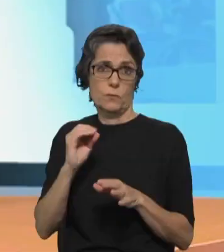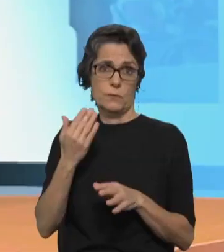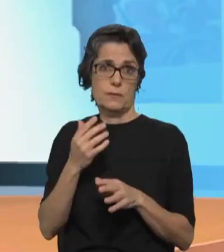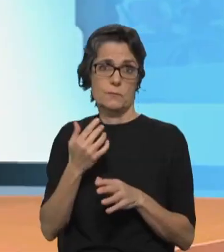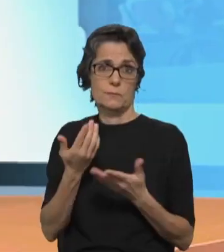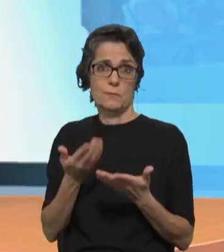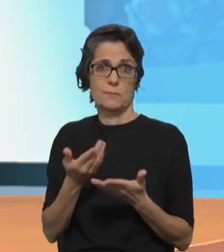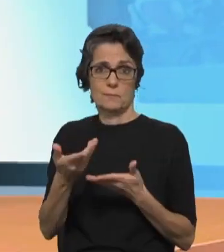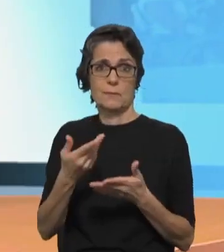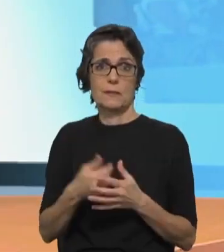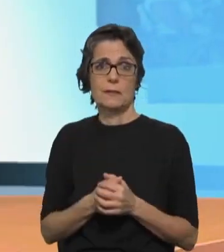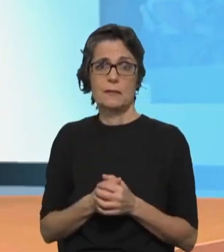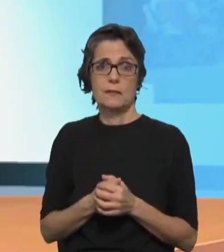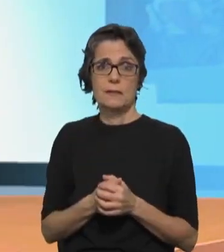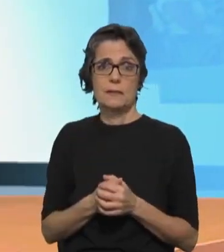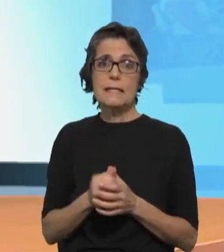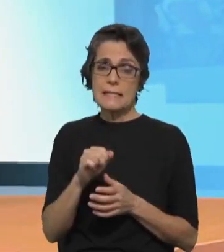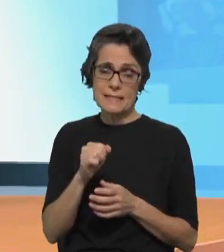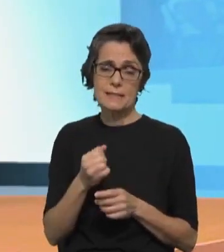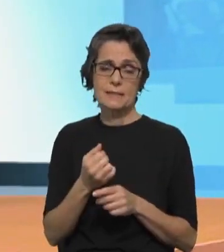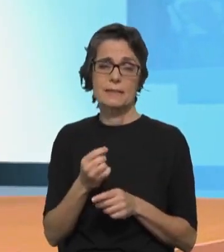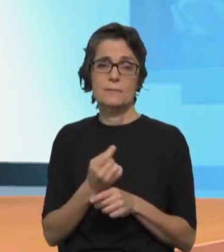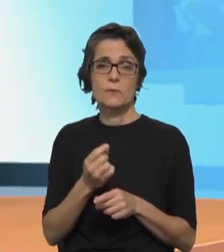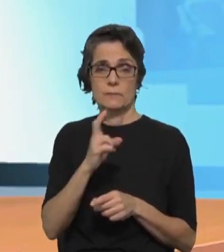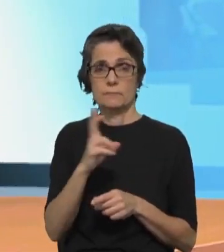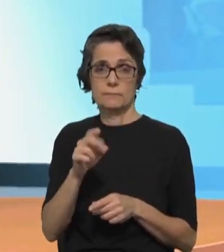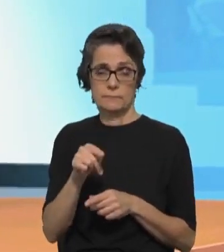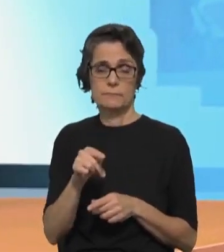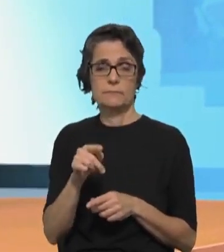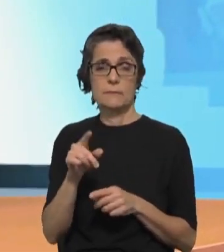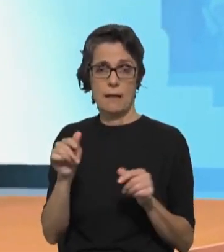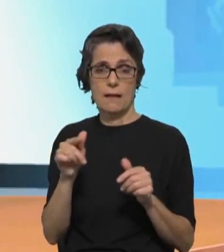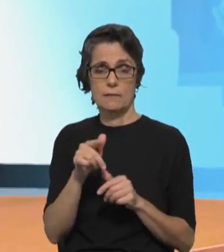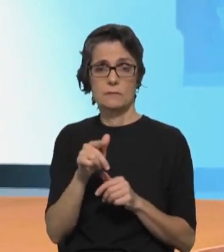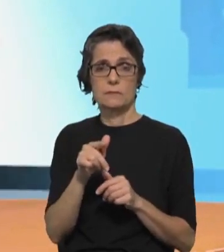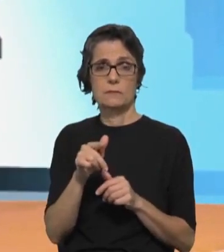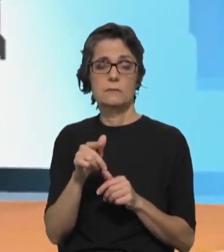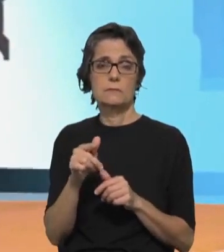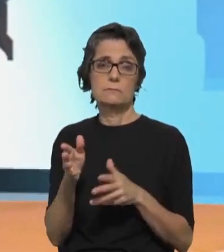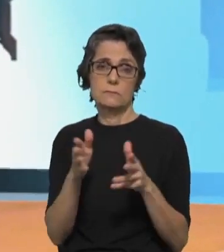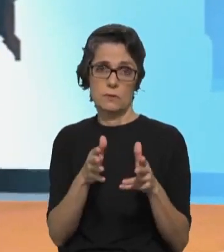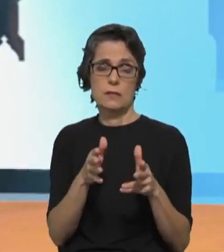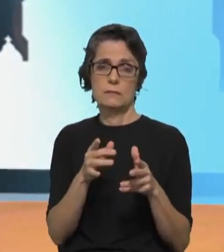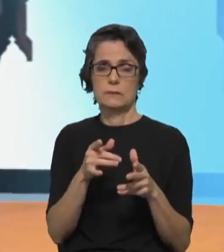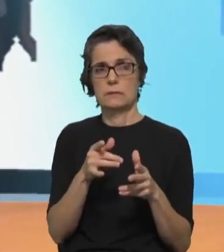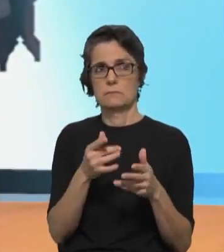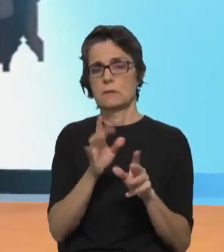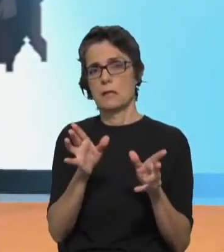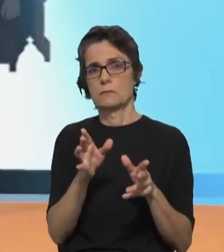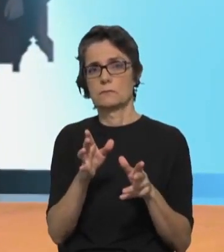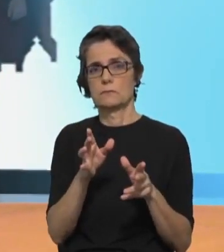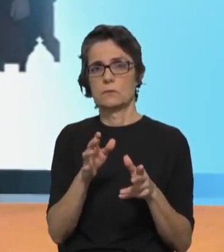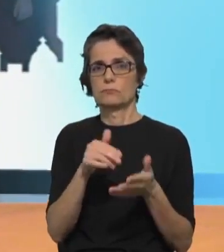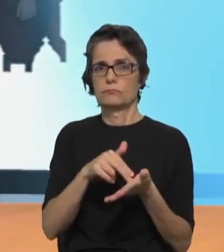Sim, até porque essa é outra marca também da Rádio Renascença, que é, apesar de ter uma posição editorial que é,